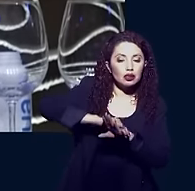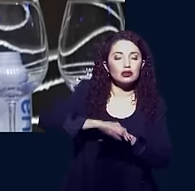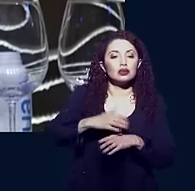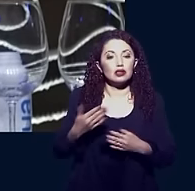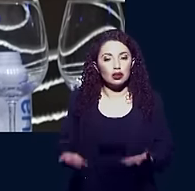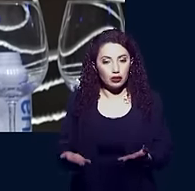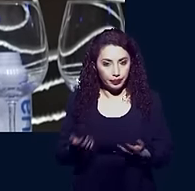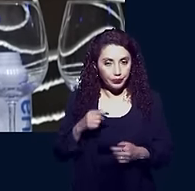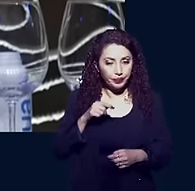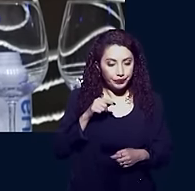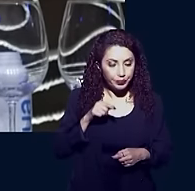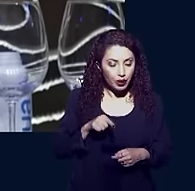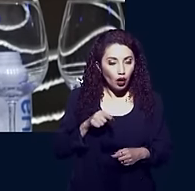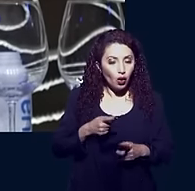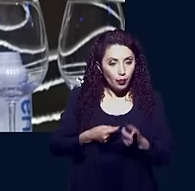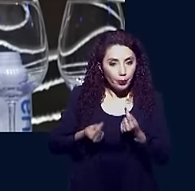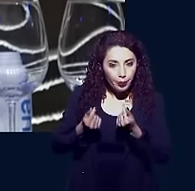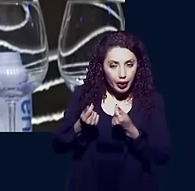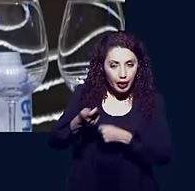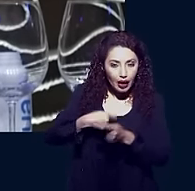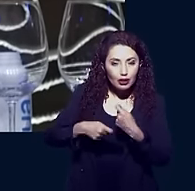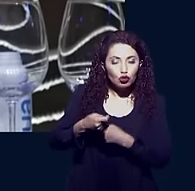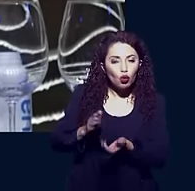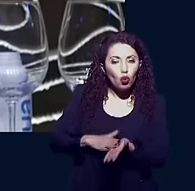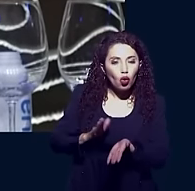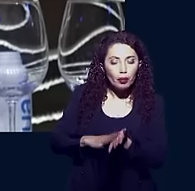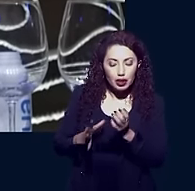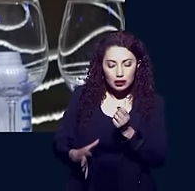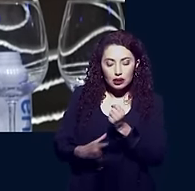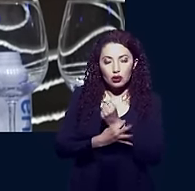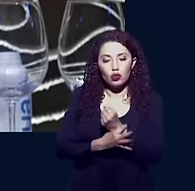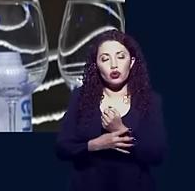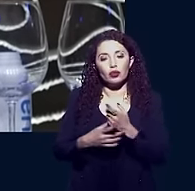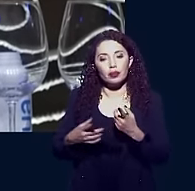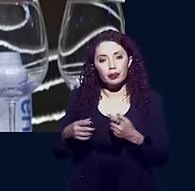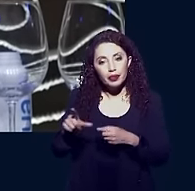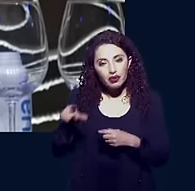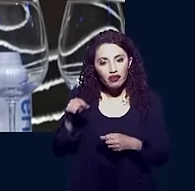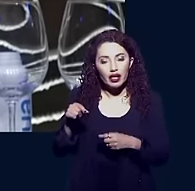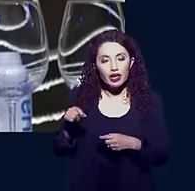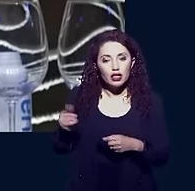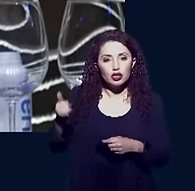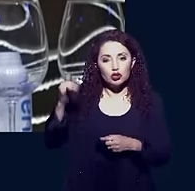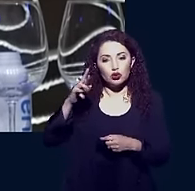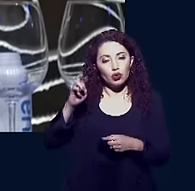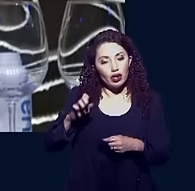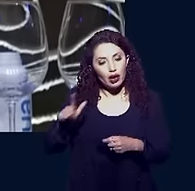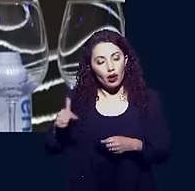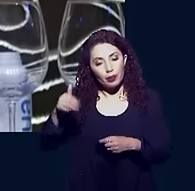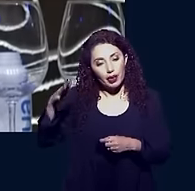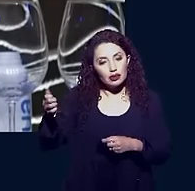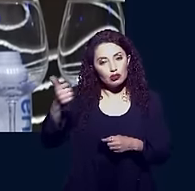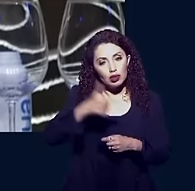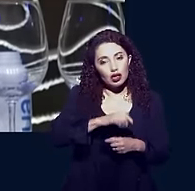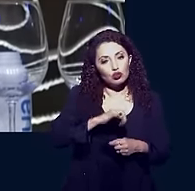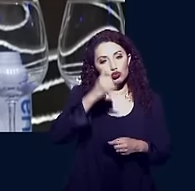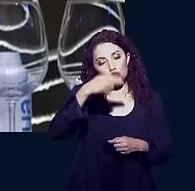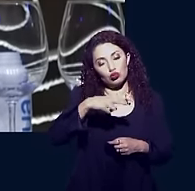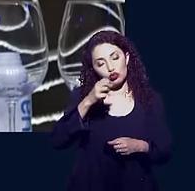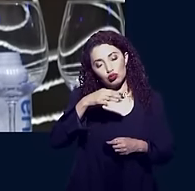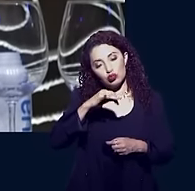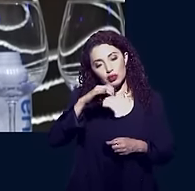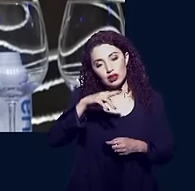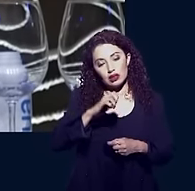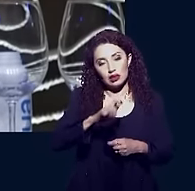seguro para para aplicar juros então ele prefere as ntnb prefere juro Real em relação ao juro nominal então eu gosto